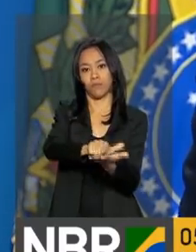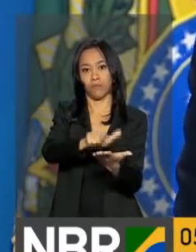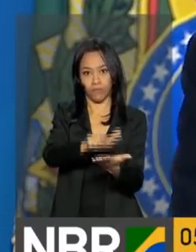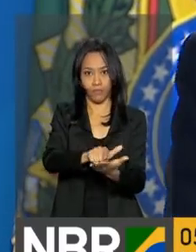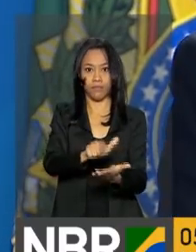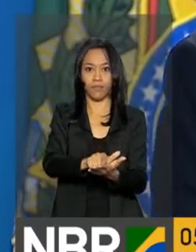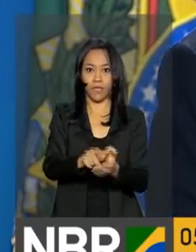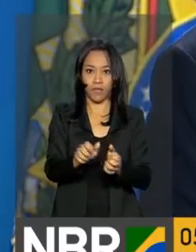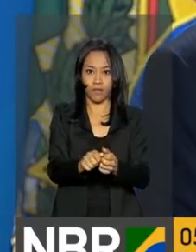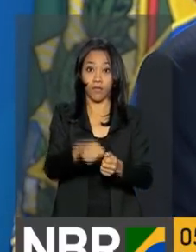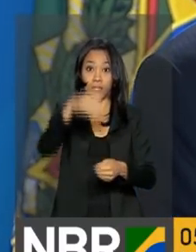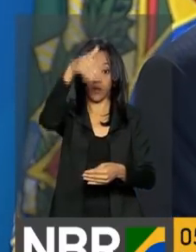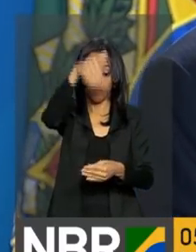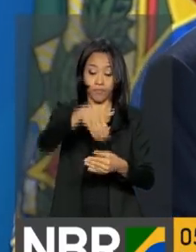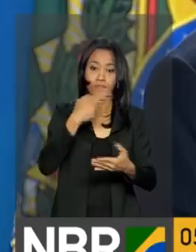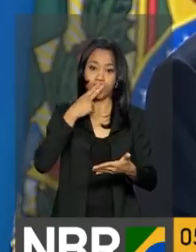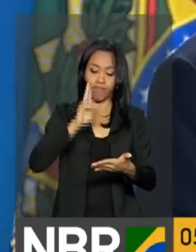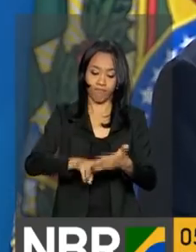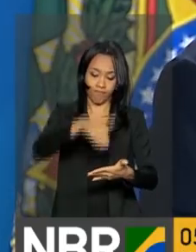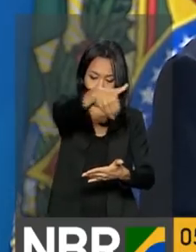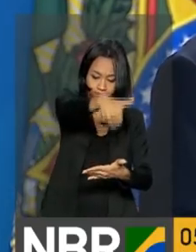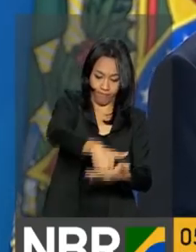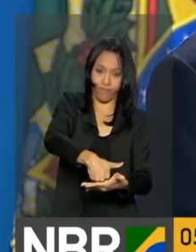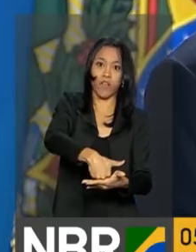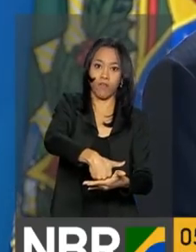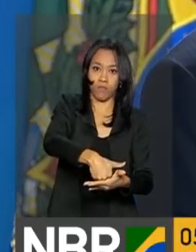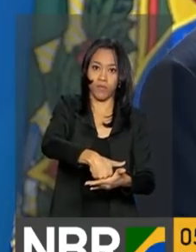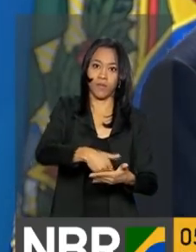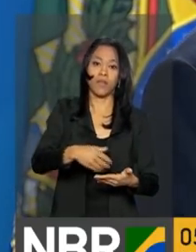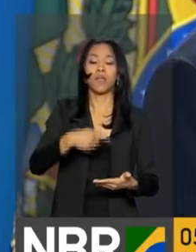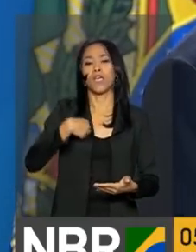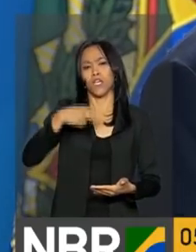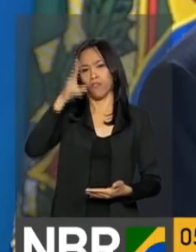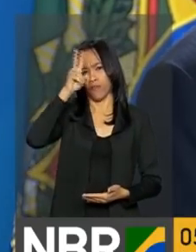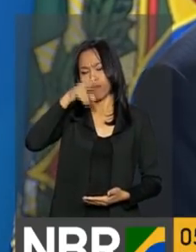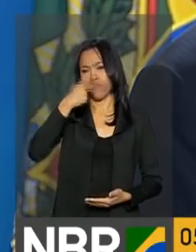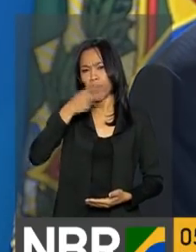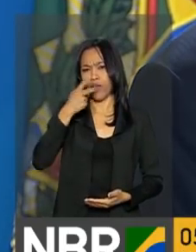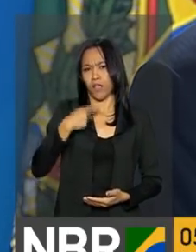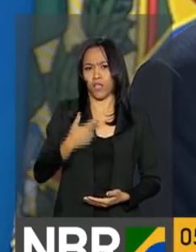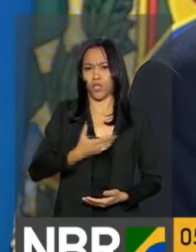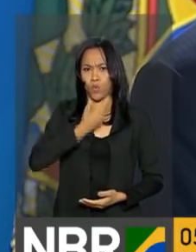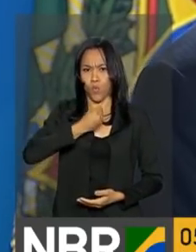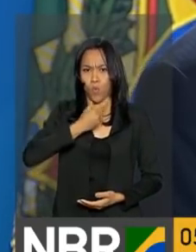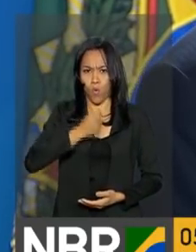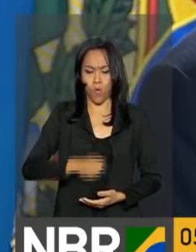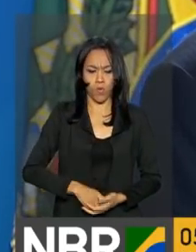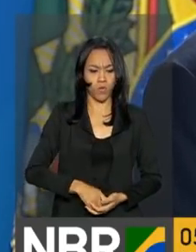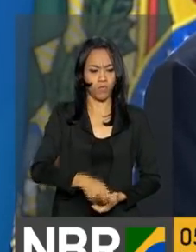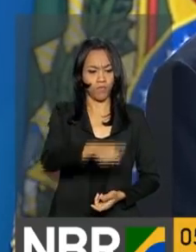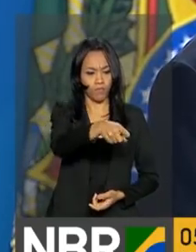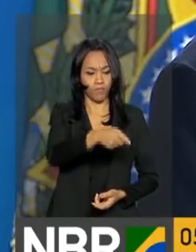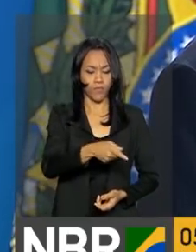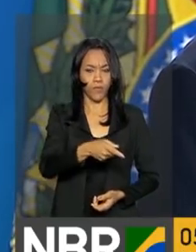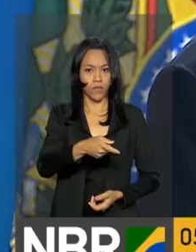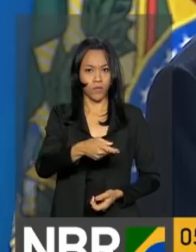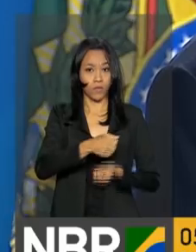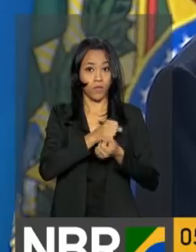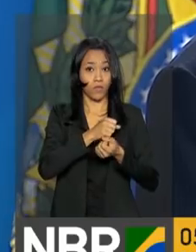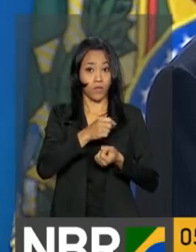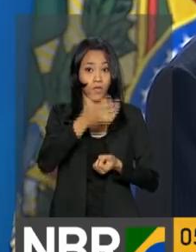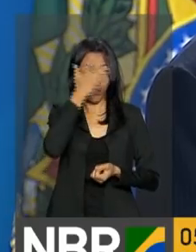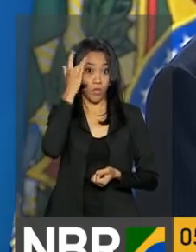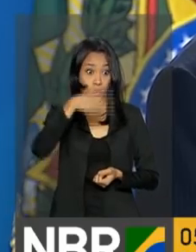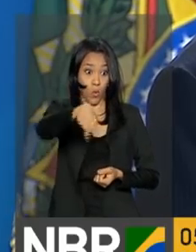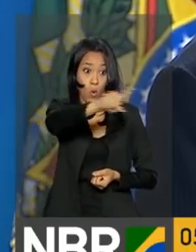de um envelope e conta-se a história do coronel eleitoral que botava os seus os seus